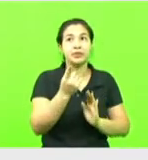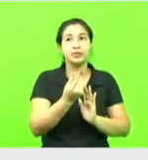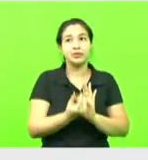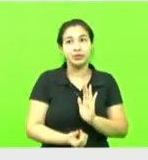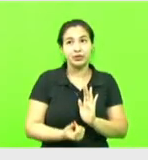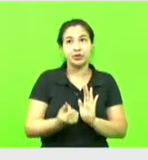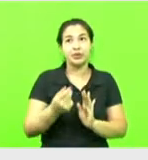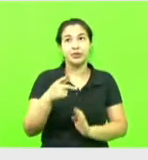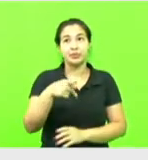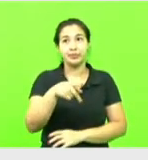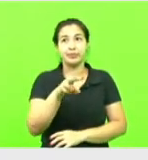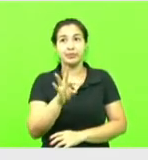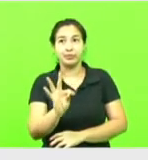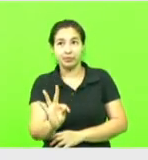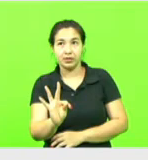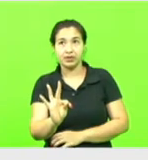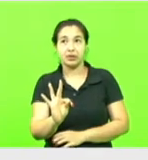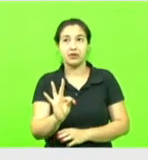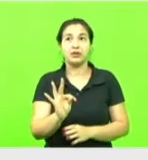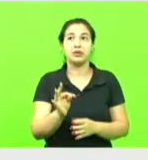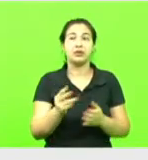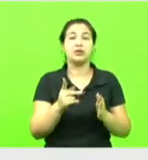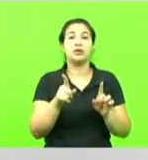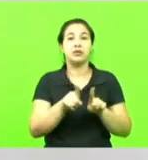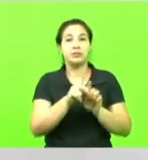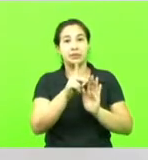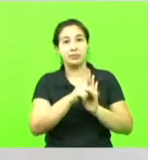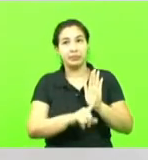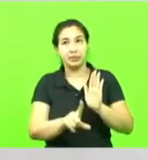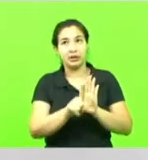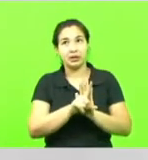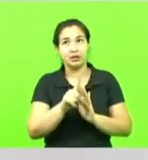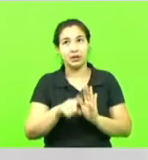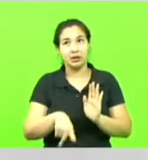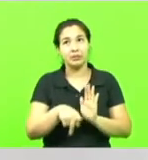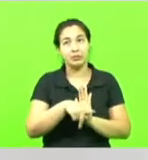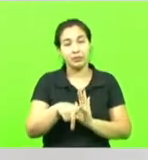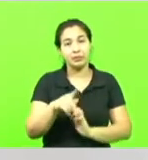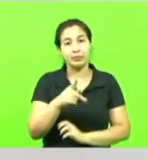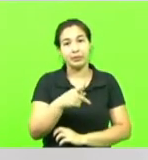desse governo, desse PL, que também é do PT. Tem mais alguma imagem?